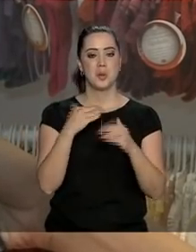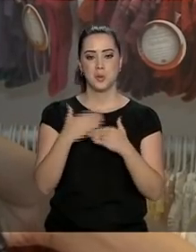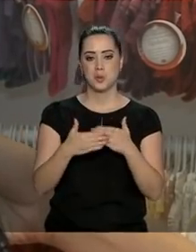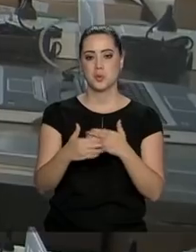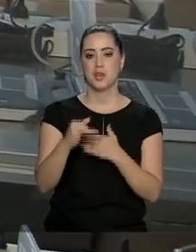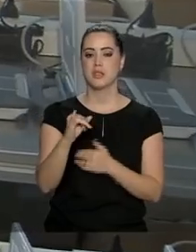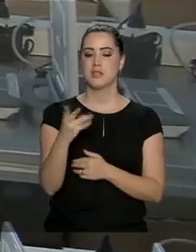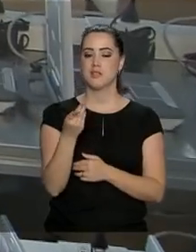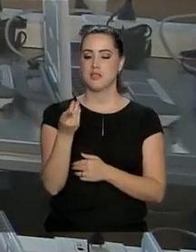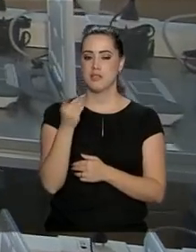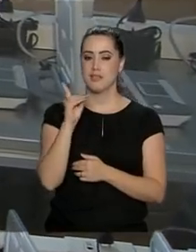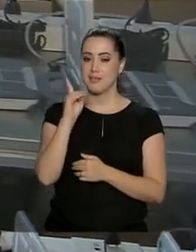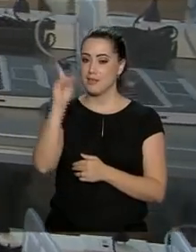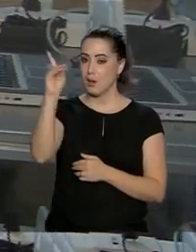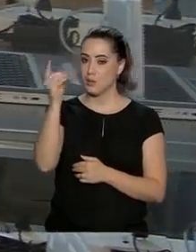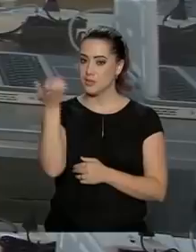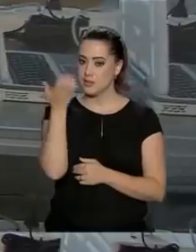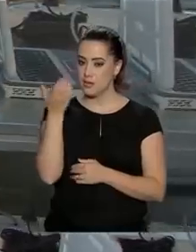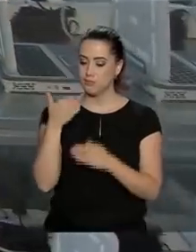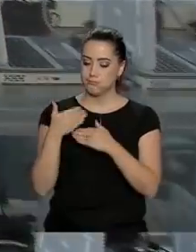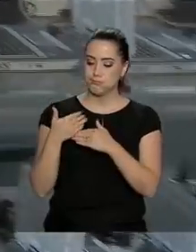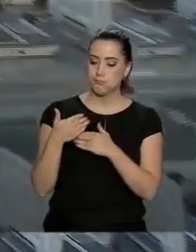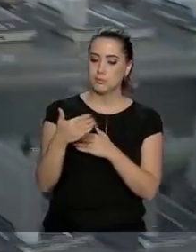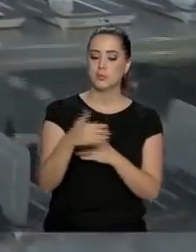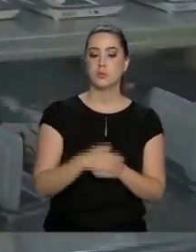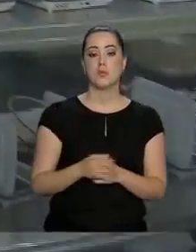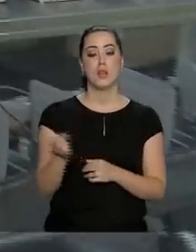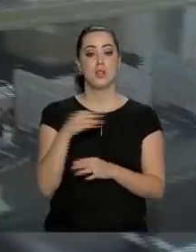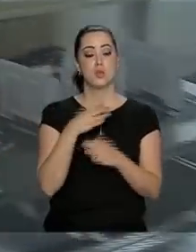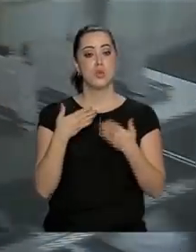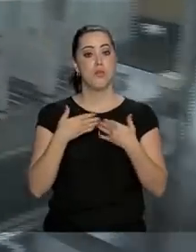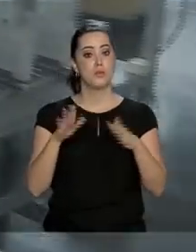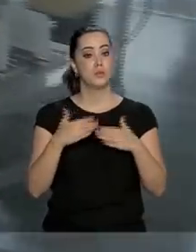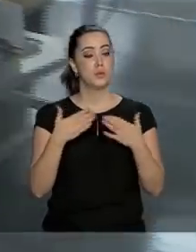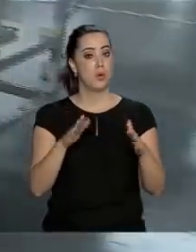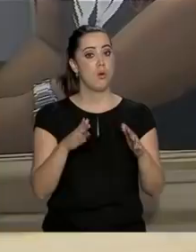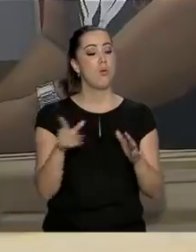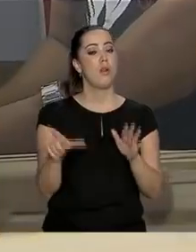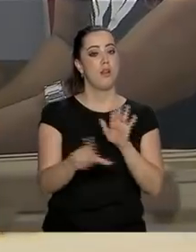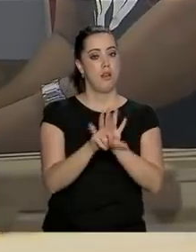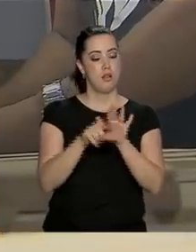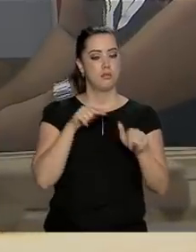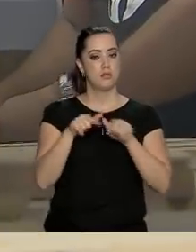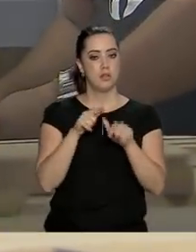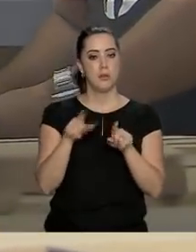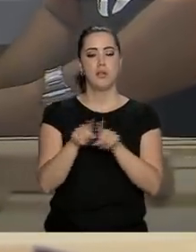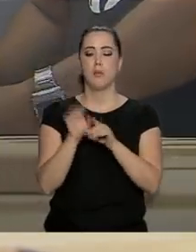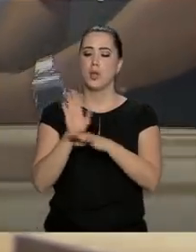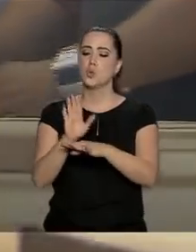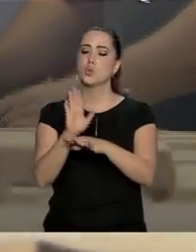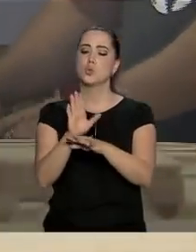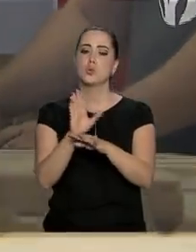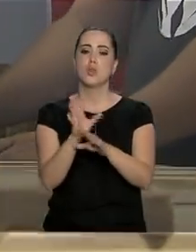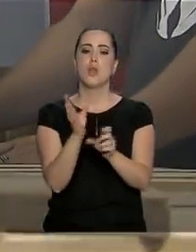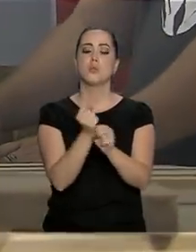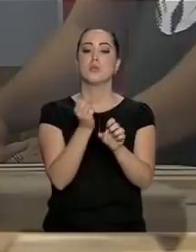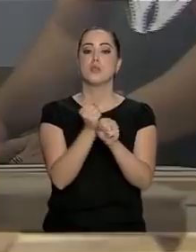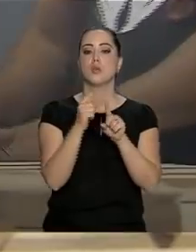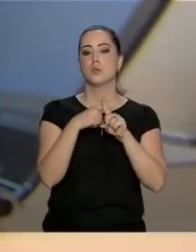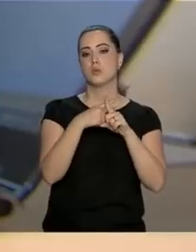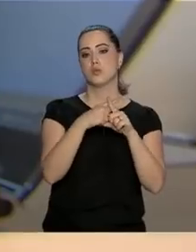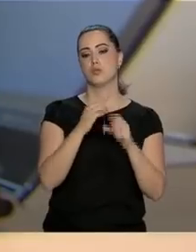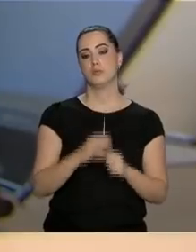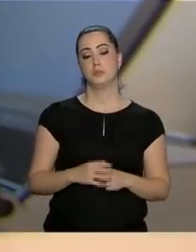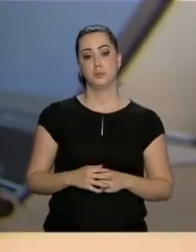quiser. E as novas possibilidades abertas com a nova legislação trabalhista também contribuíram para o saldo